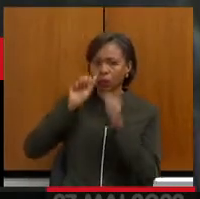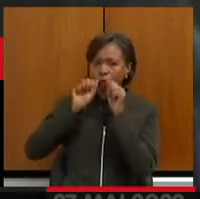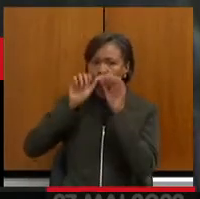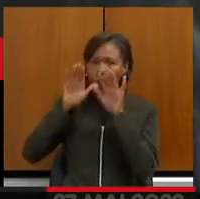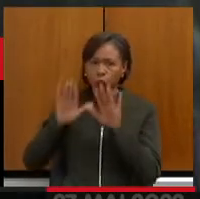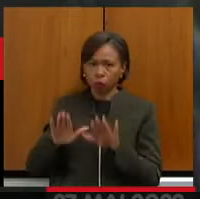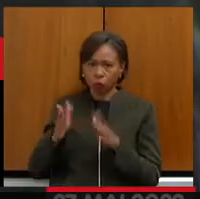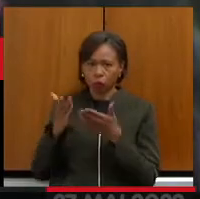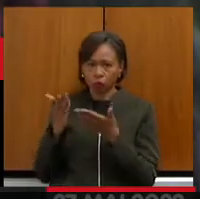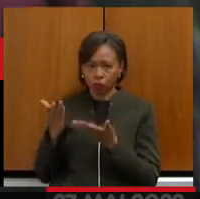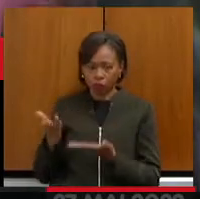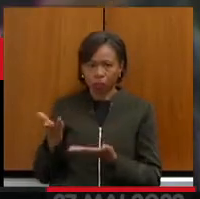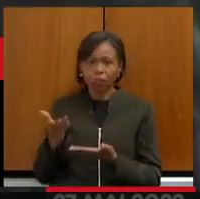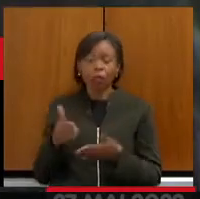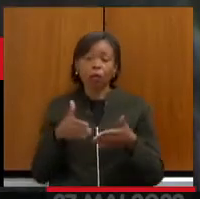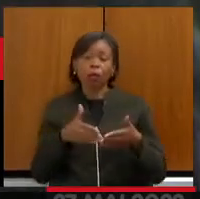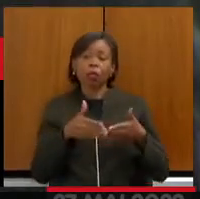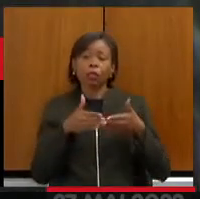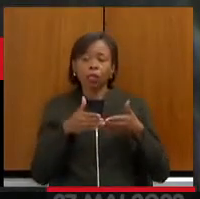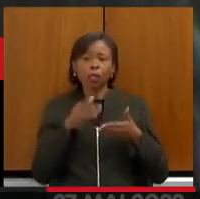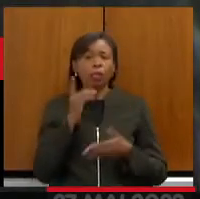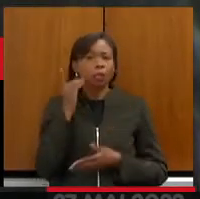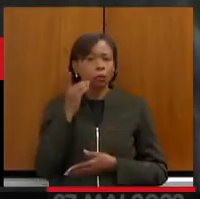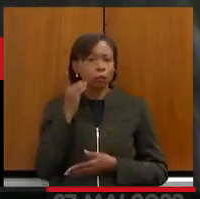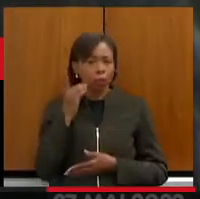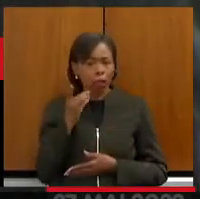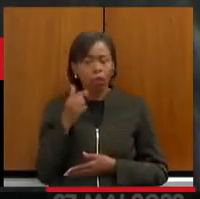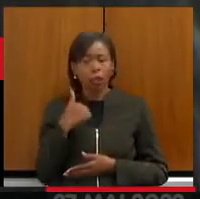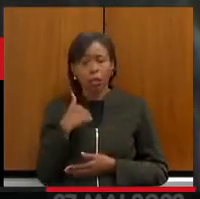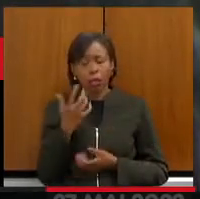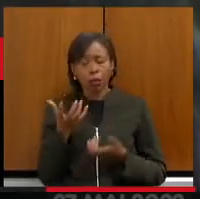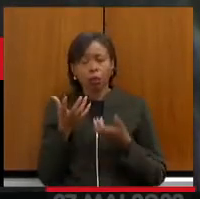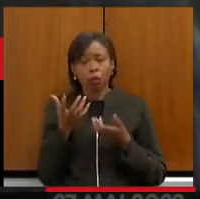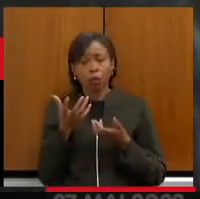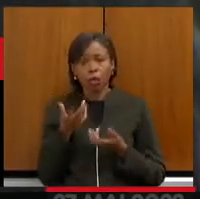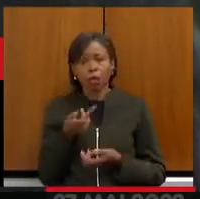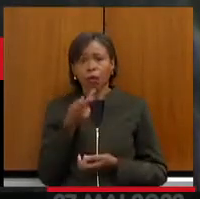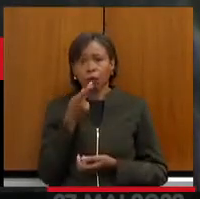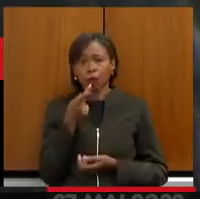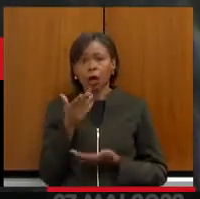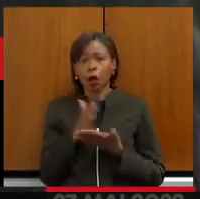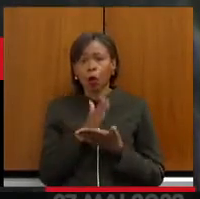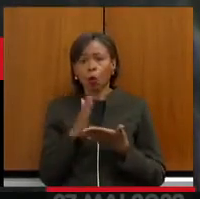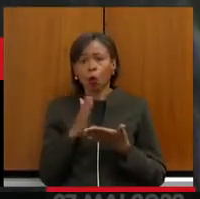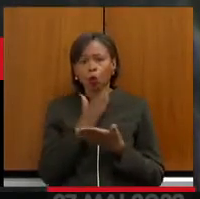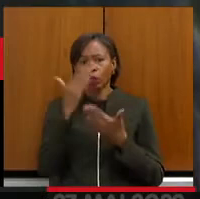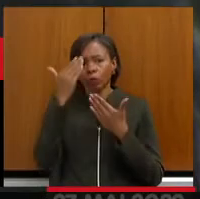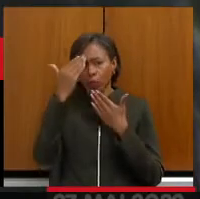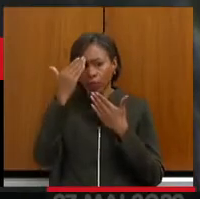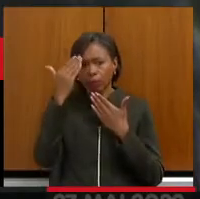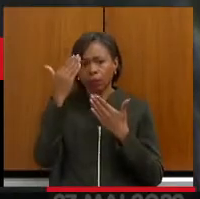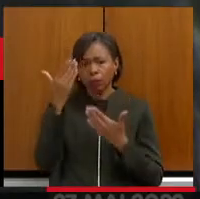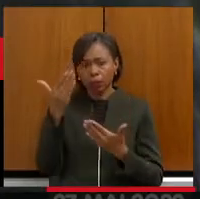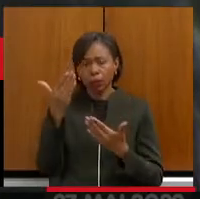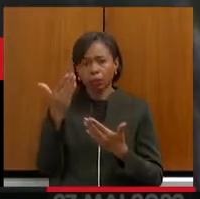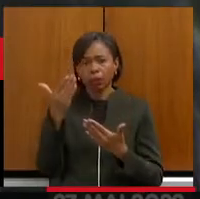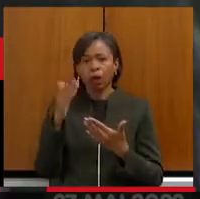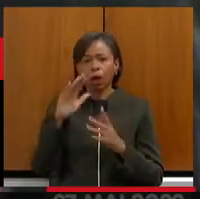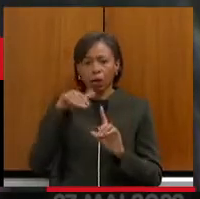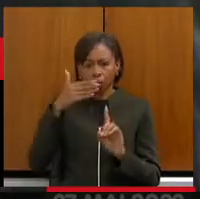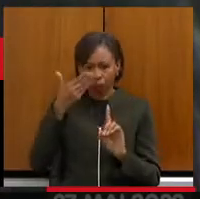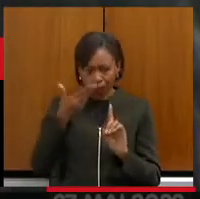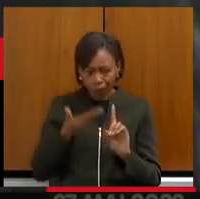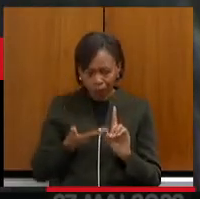Com licença da nossa deputada eu quero mencionar alguns agradecimento E aí essa